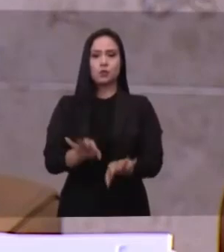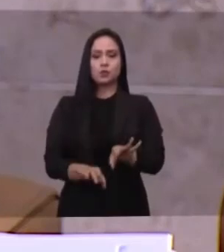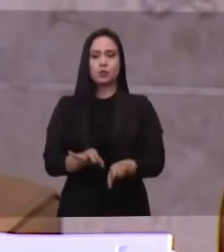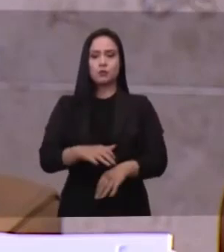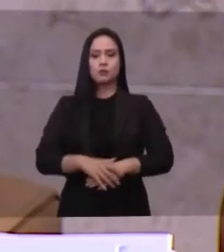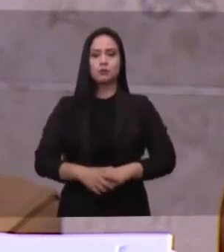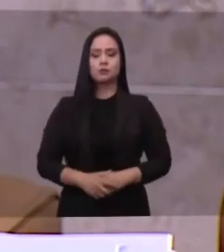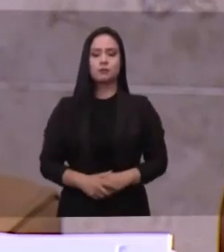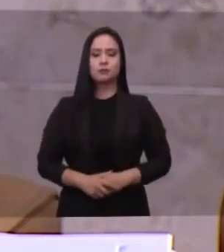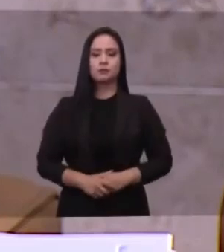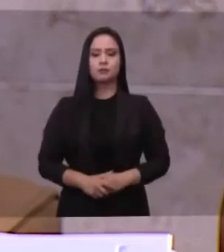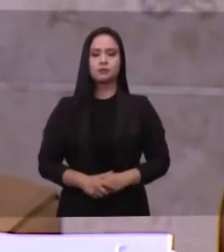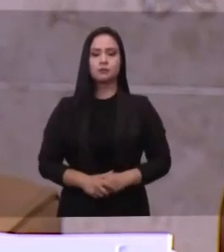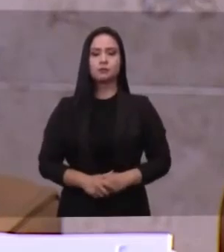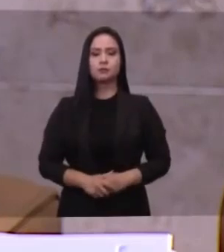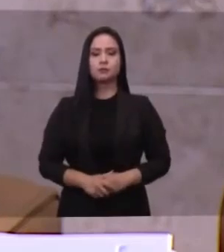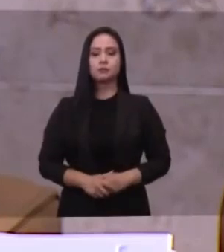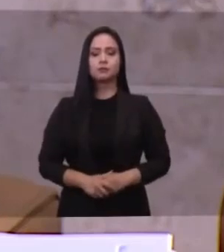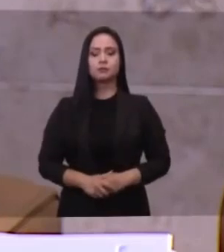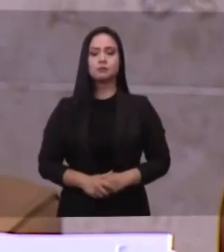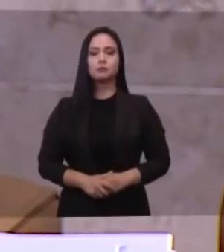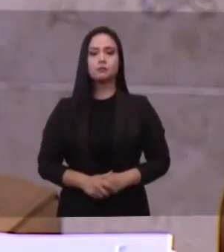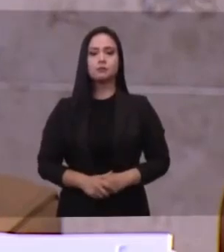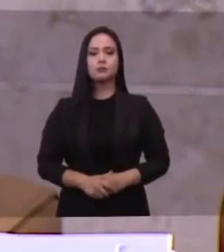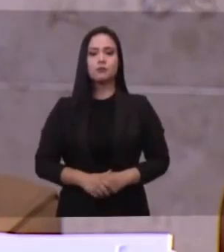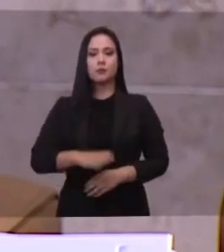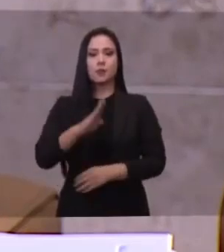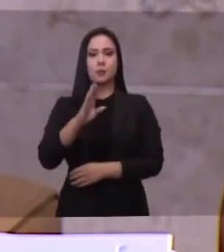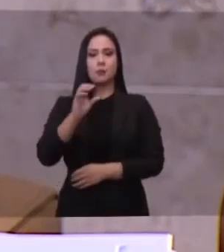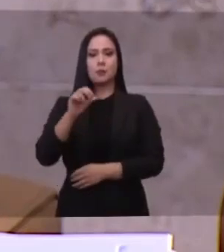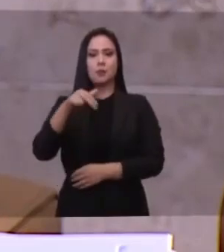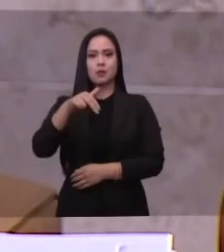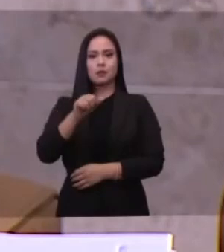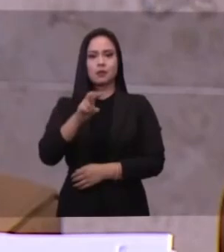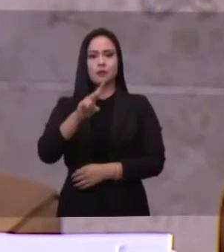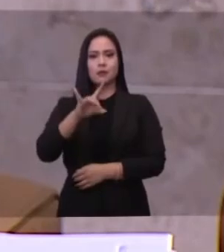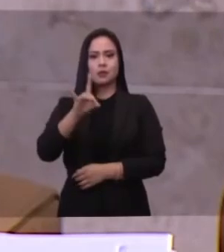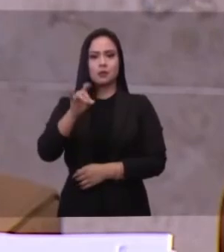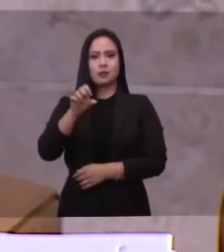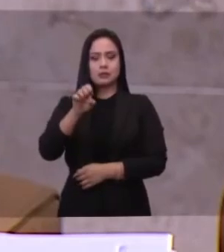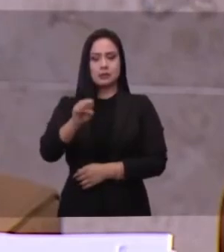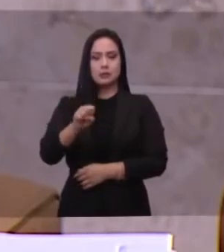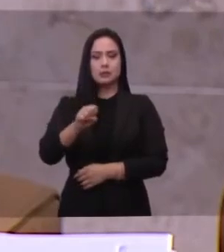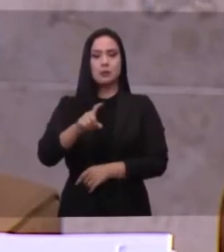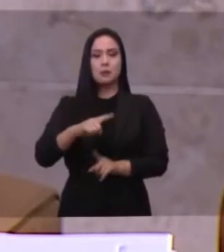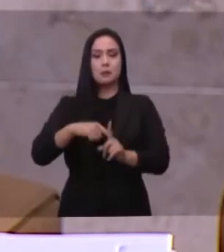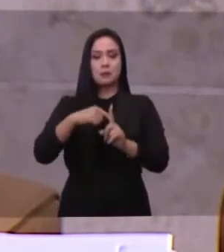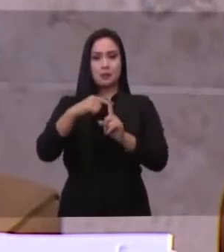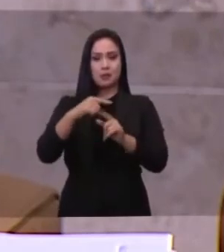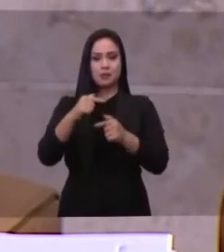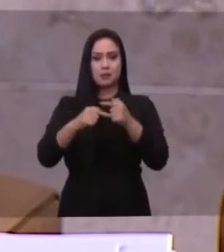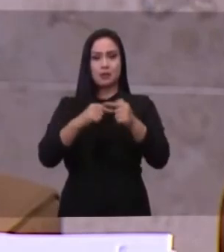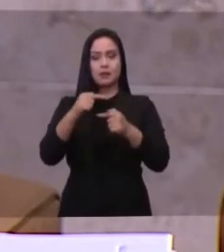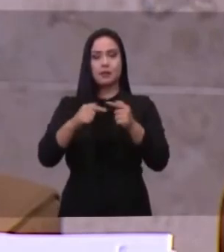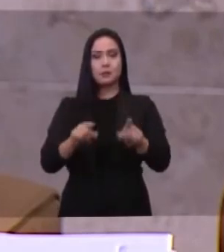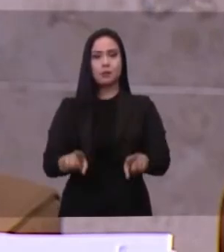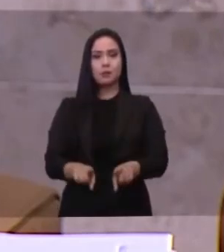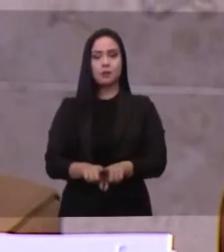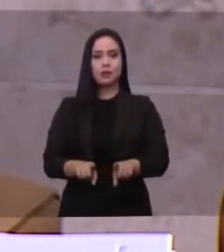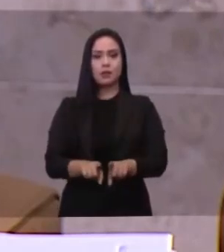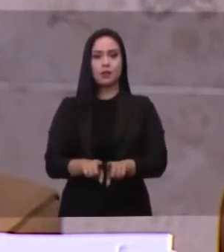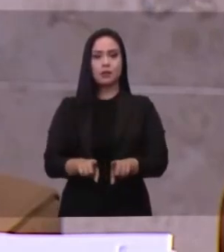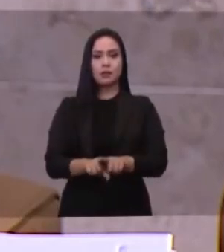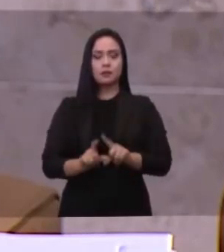jurisdicional. Ensina Paulo Bonavides que, mais do que gerações sucessivas de